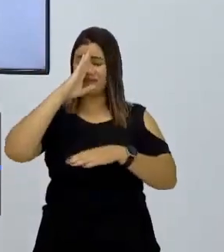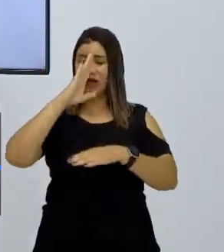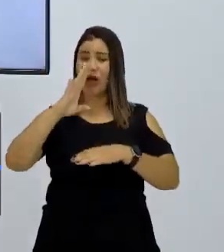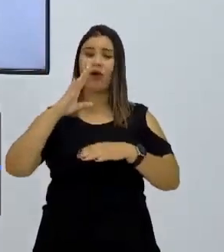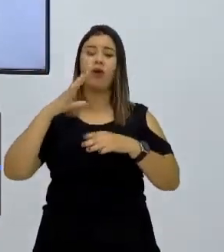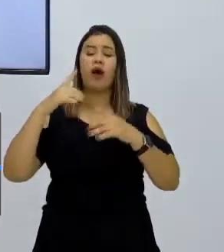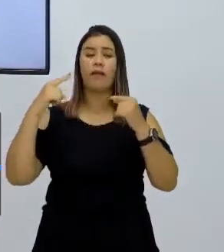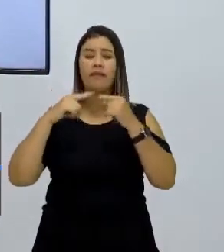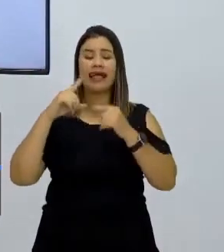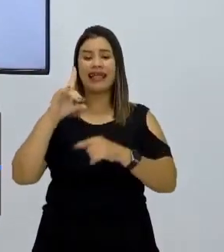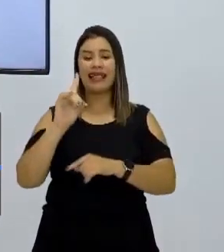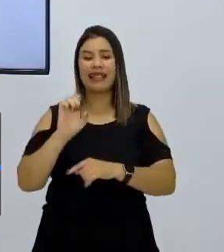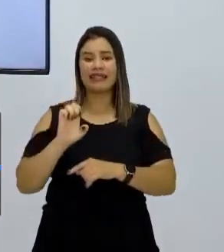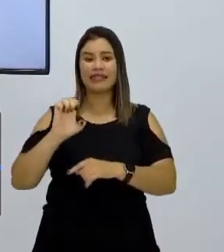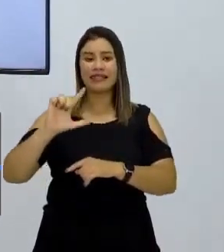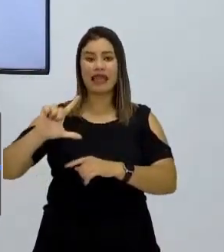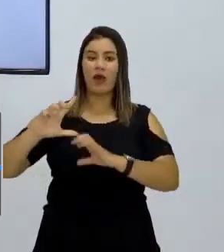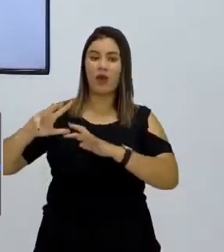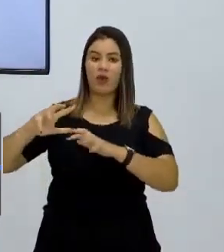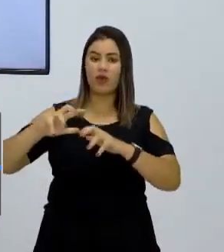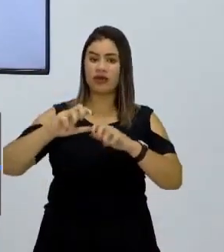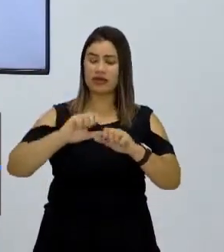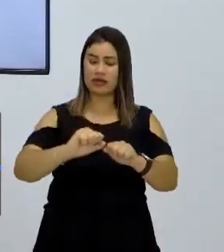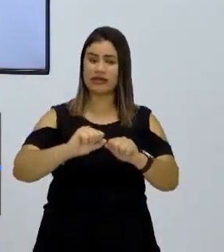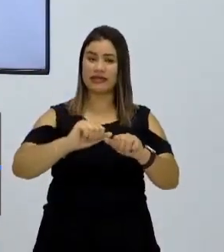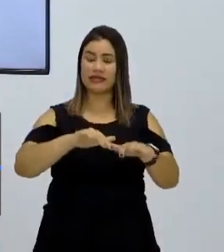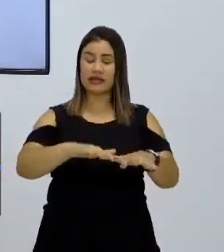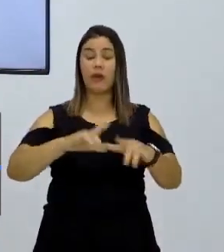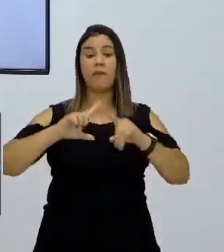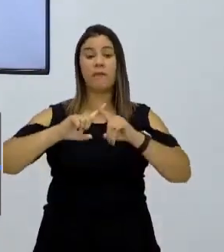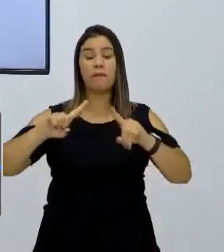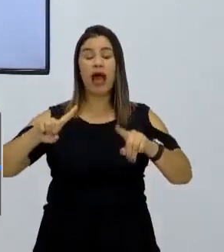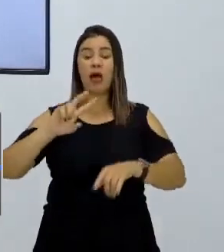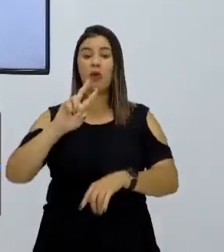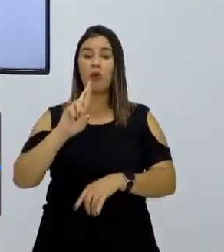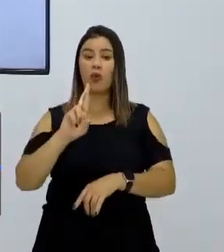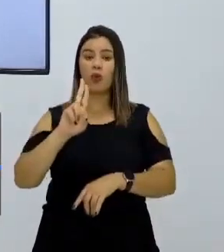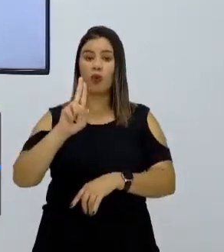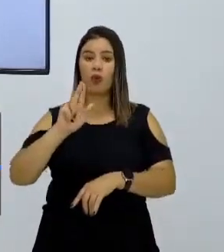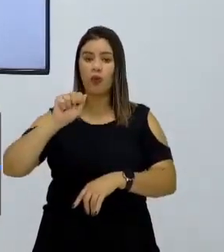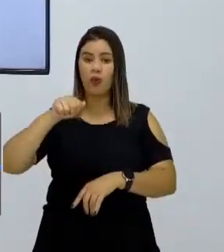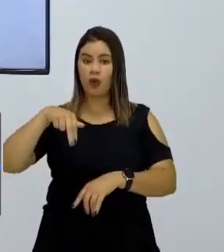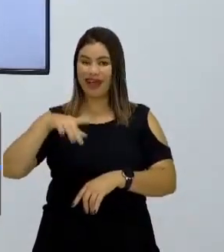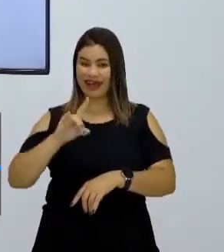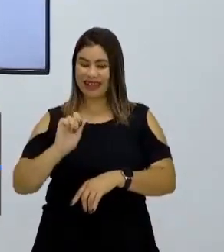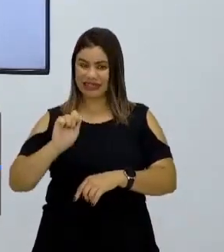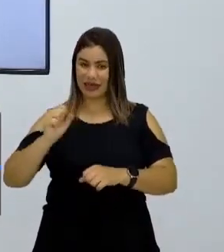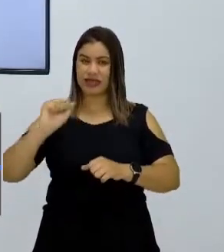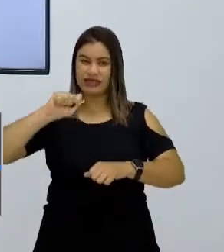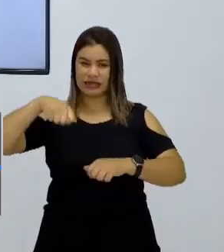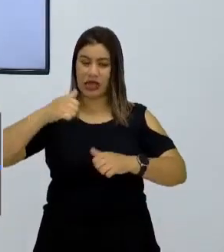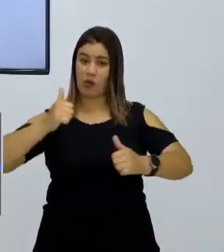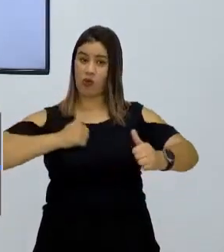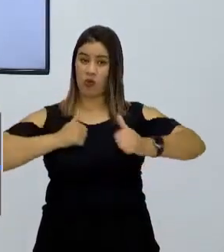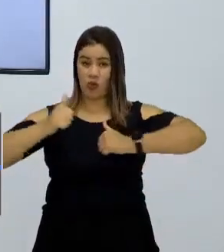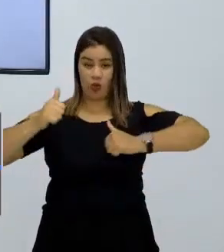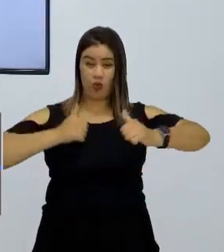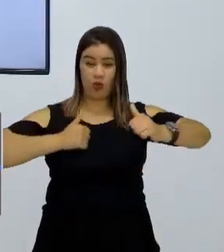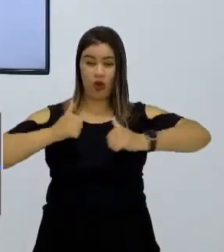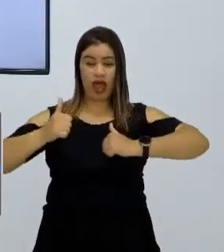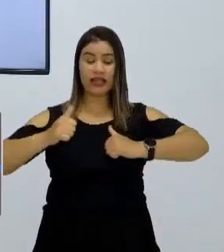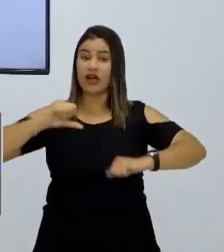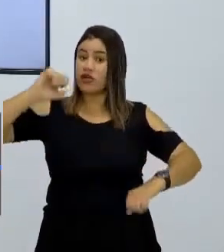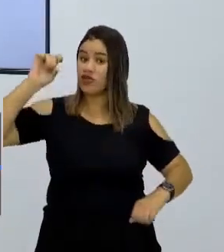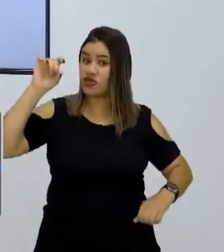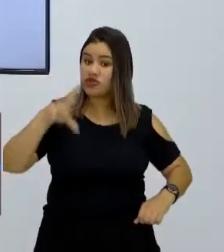neocolonização, né. O problema é que não é só em Ruanda que acontece isso, né, muitas guerras civis aí em várias regiões, em vários